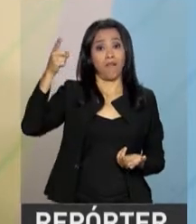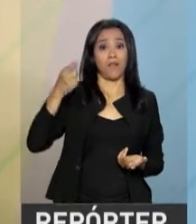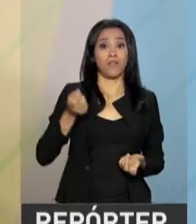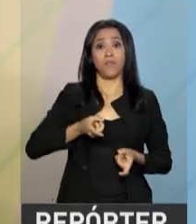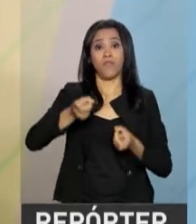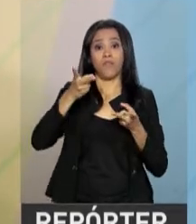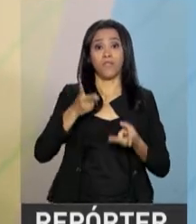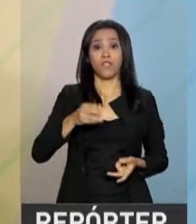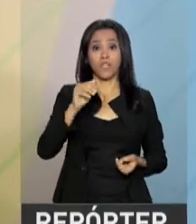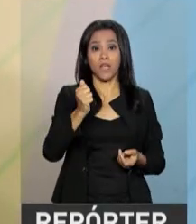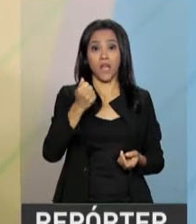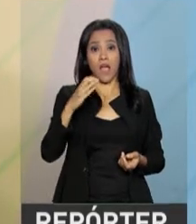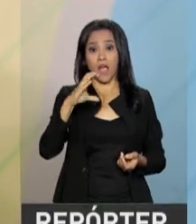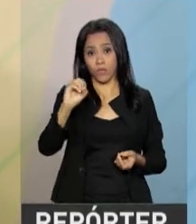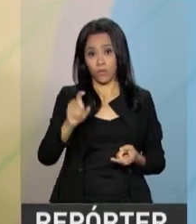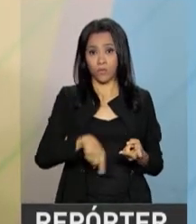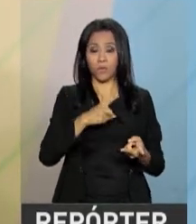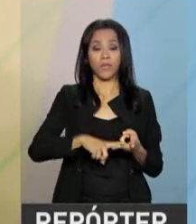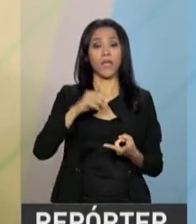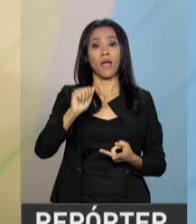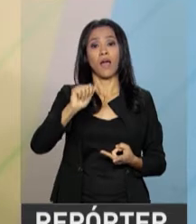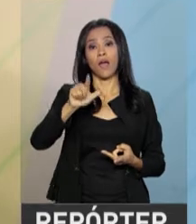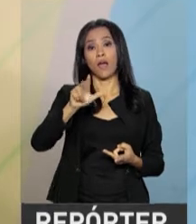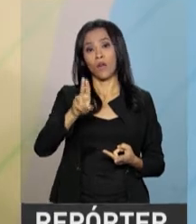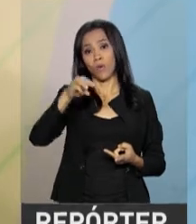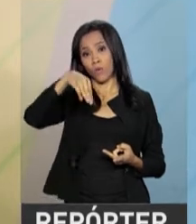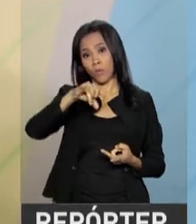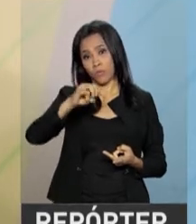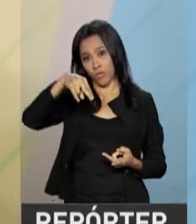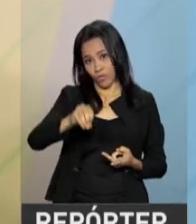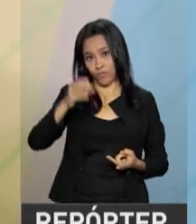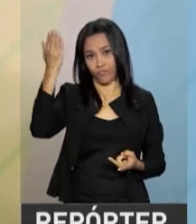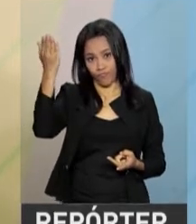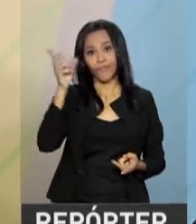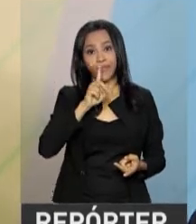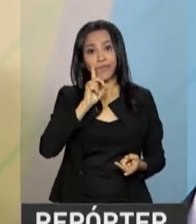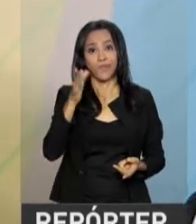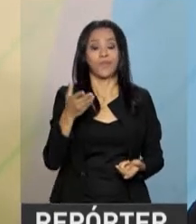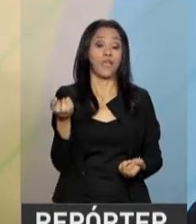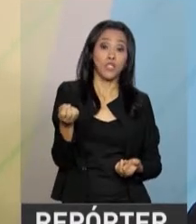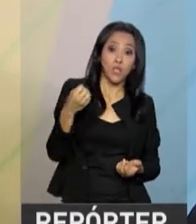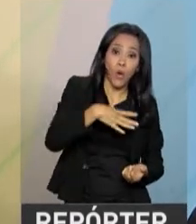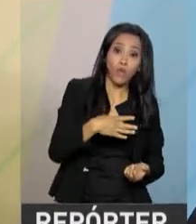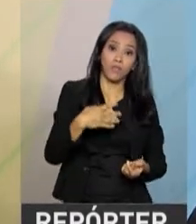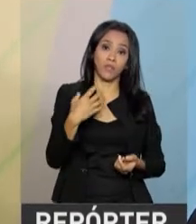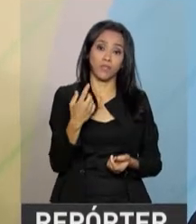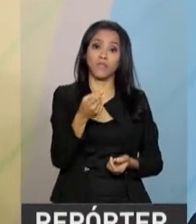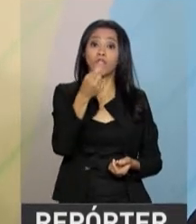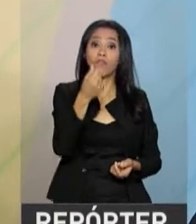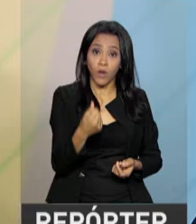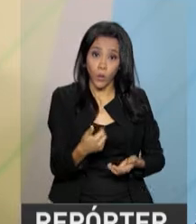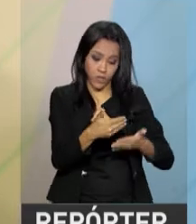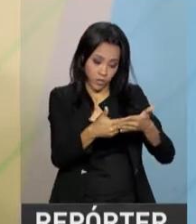de aço e alumínio as novas tarifas mensagem da casa